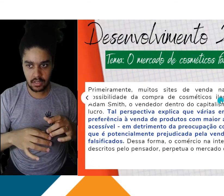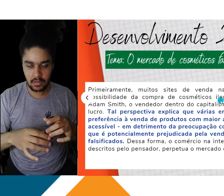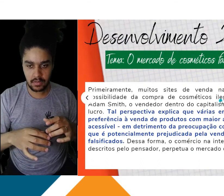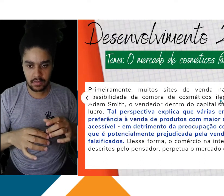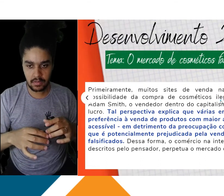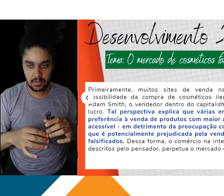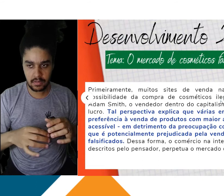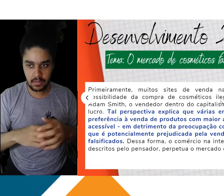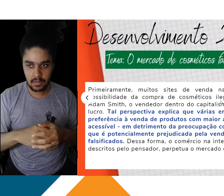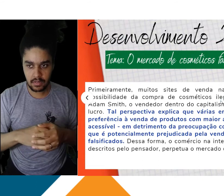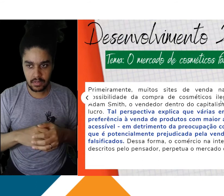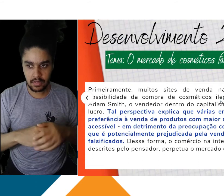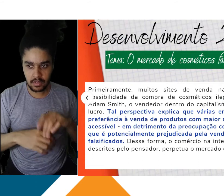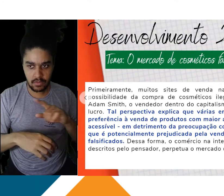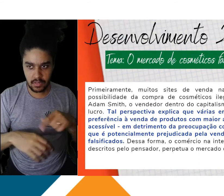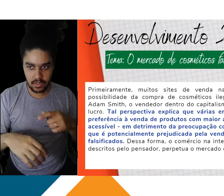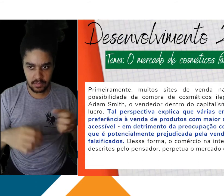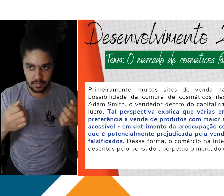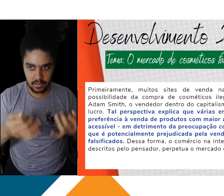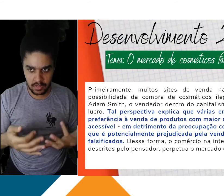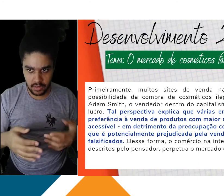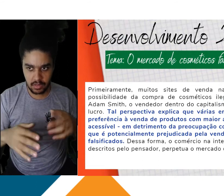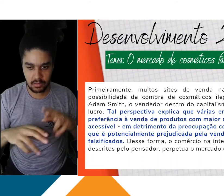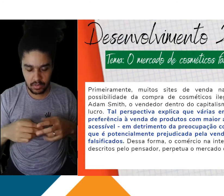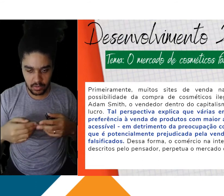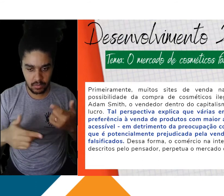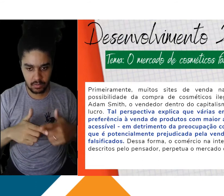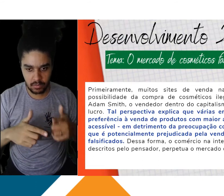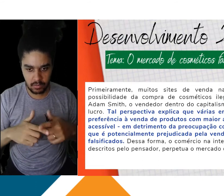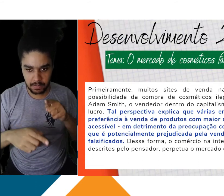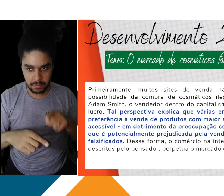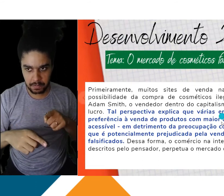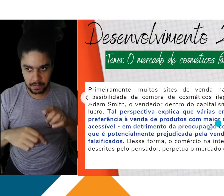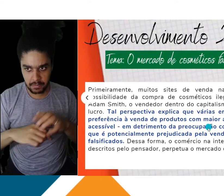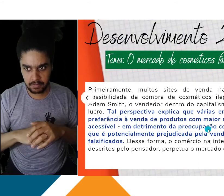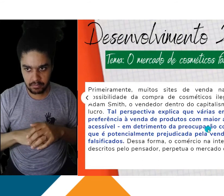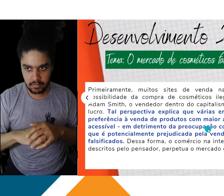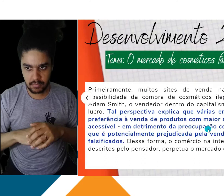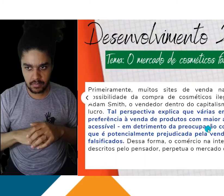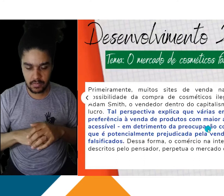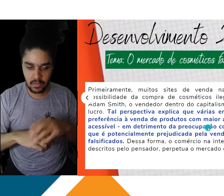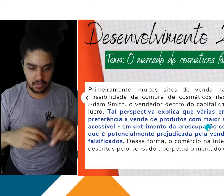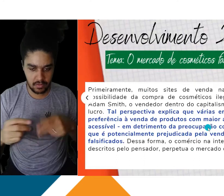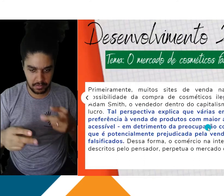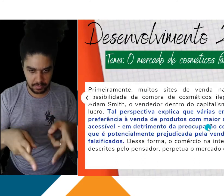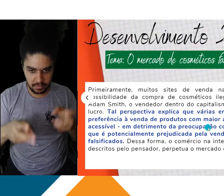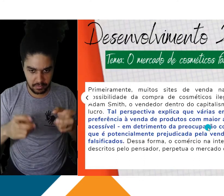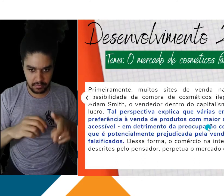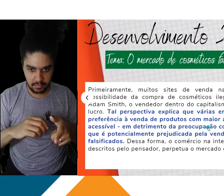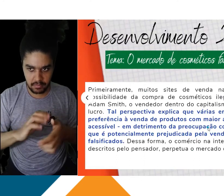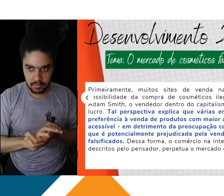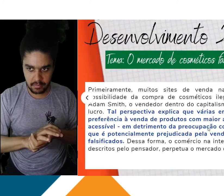se associa à discussão tratada. E aí você vai explicar a causa do problema através disso. E foi isso que foi executado.